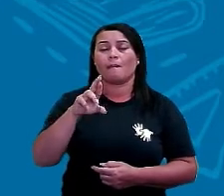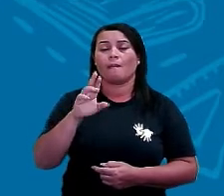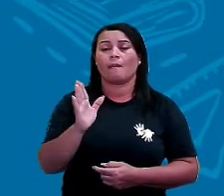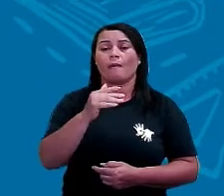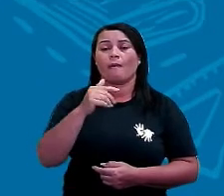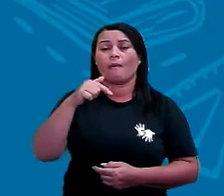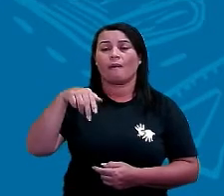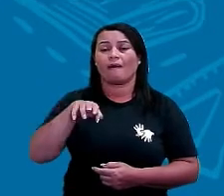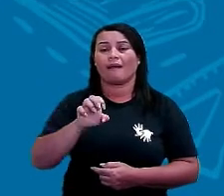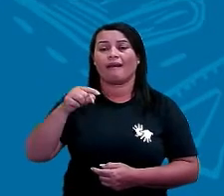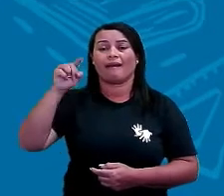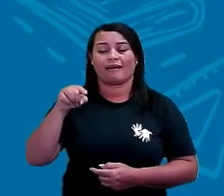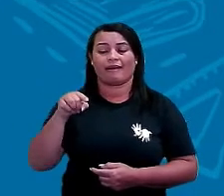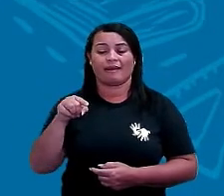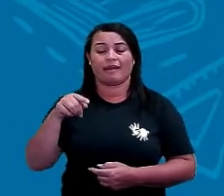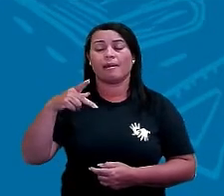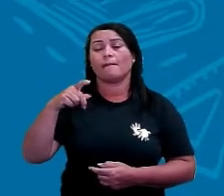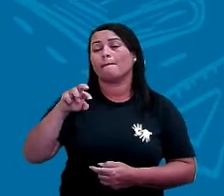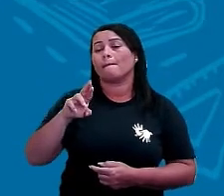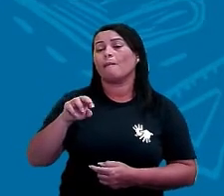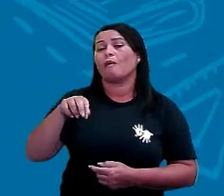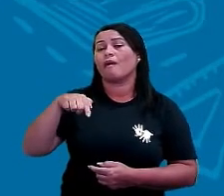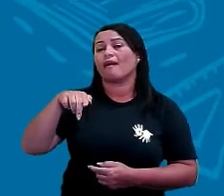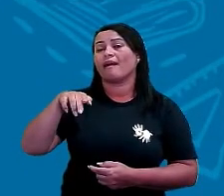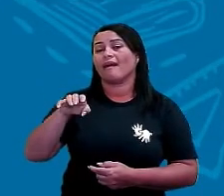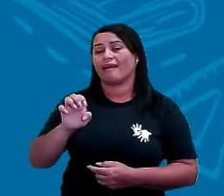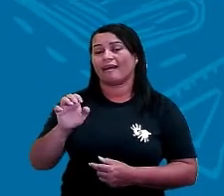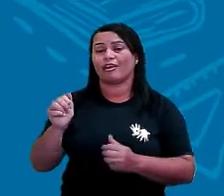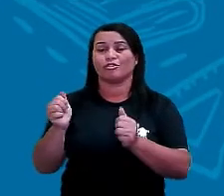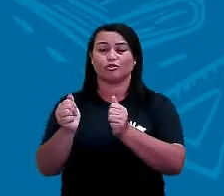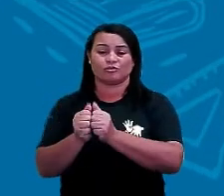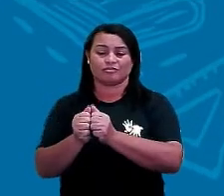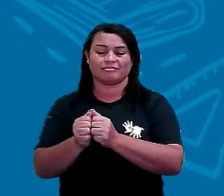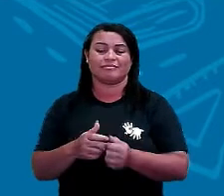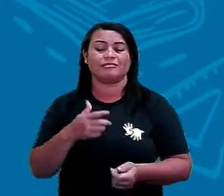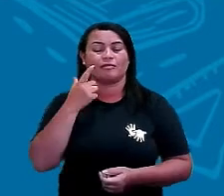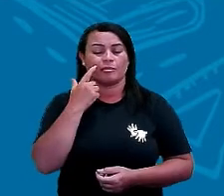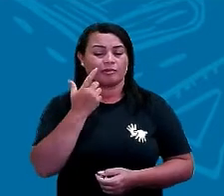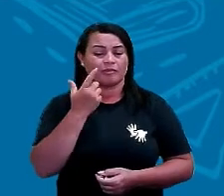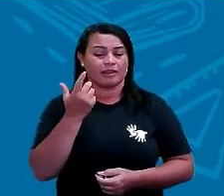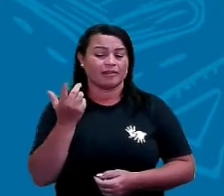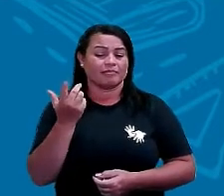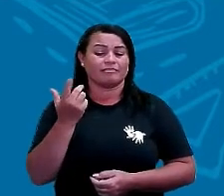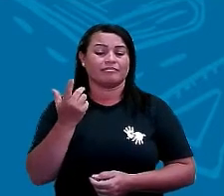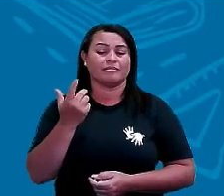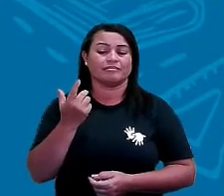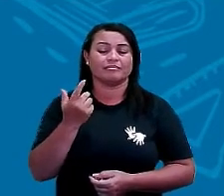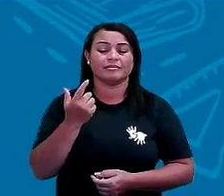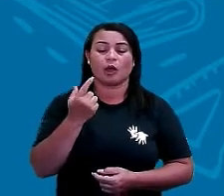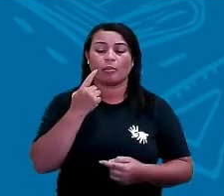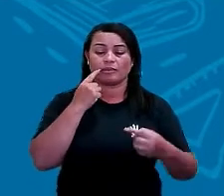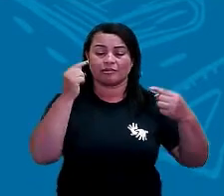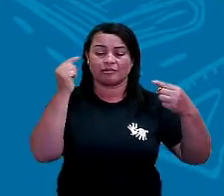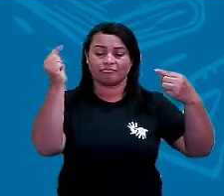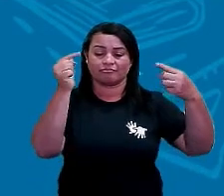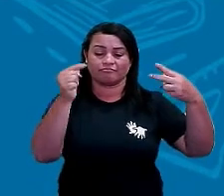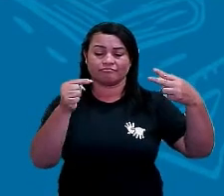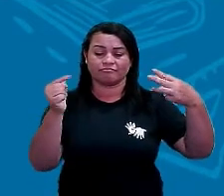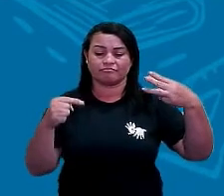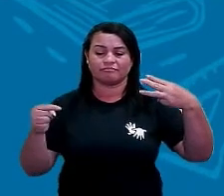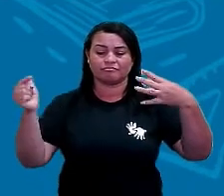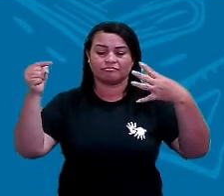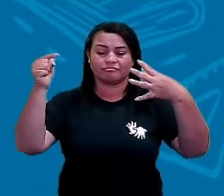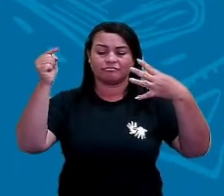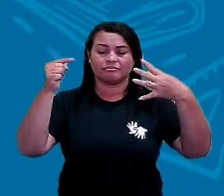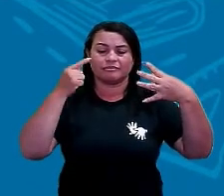junto, sem acento e junto com acento. Então aqui, ó, tá vendo? Porquê junto, sem